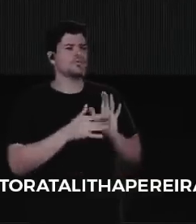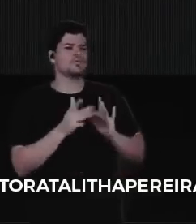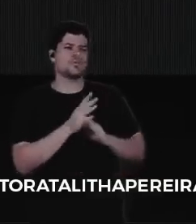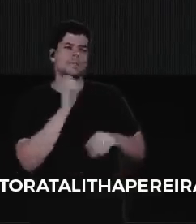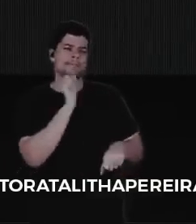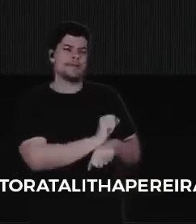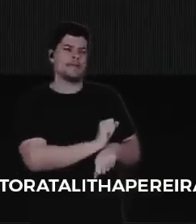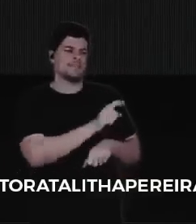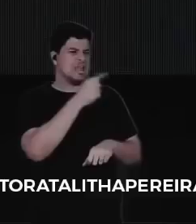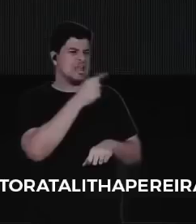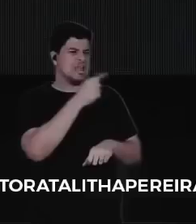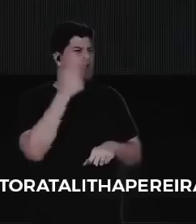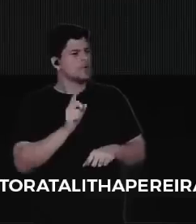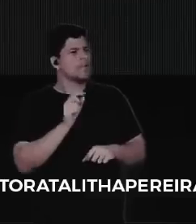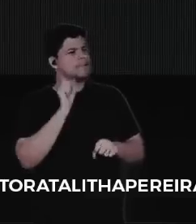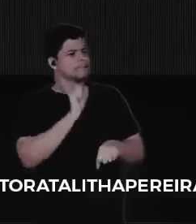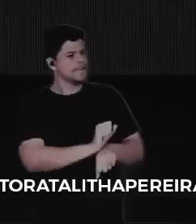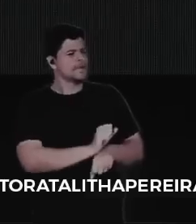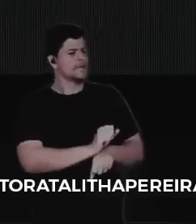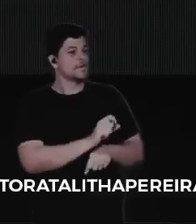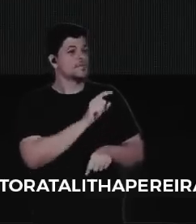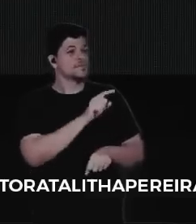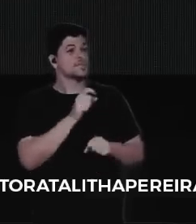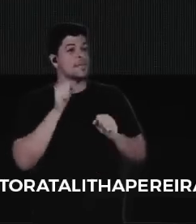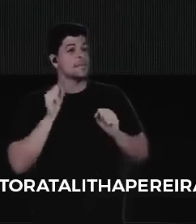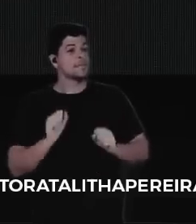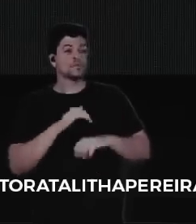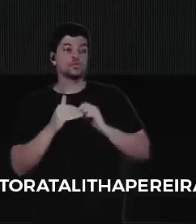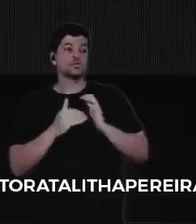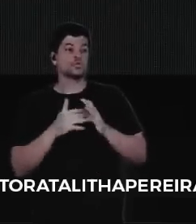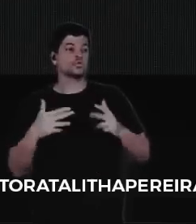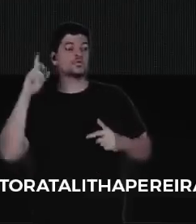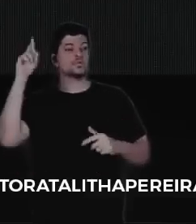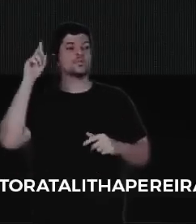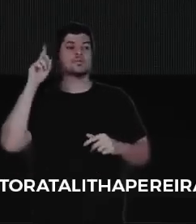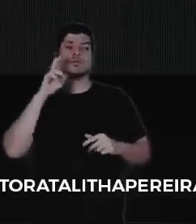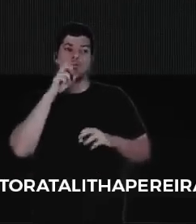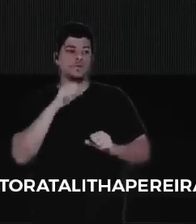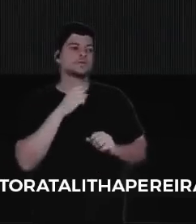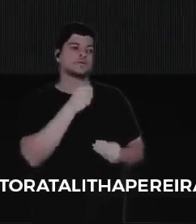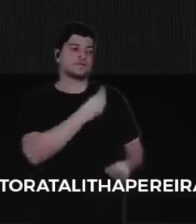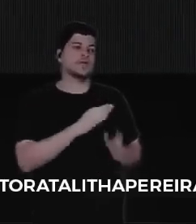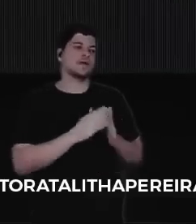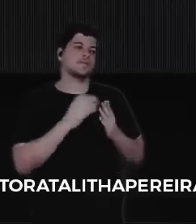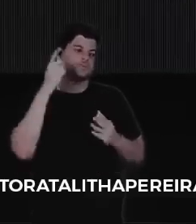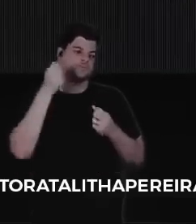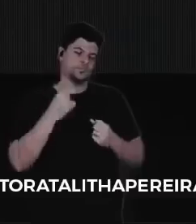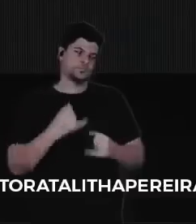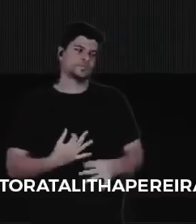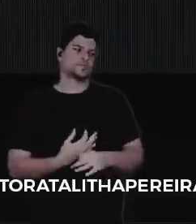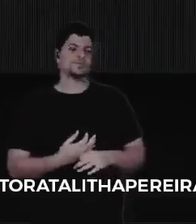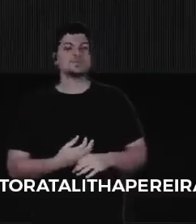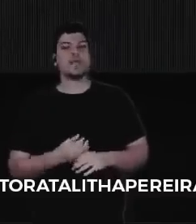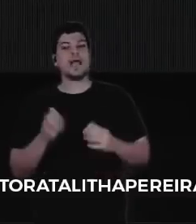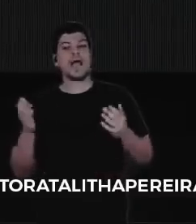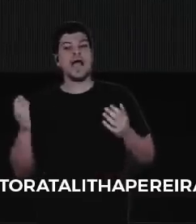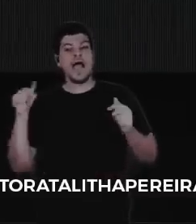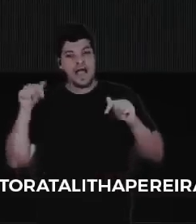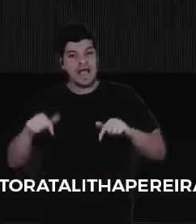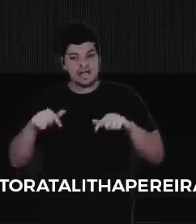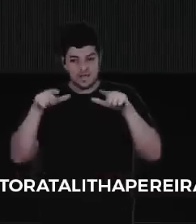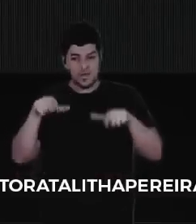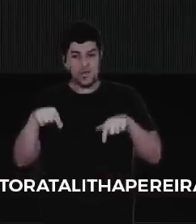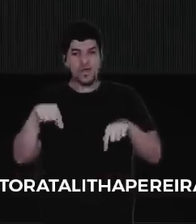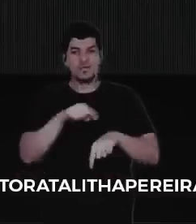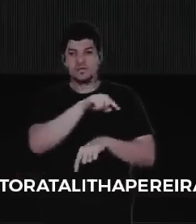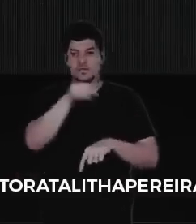diz que você não consegue, porque a Bíblia diz que você pode todas as coisas naquele que te fortalece. Não existe ninguém aqui nesse